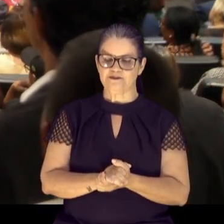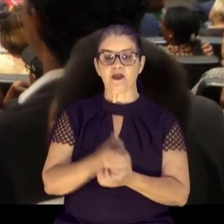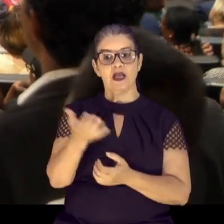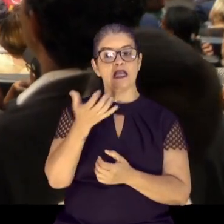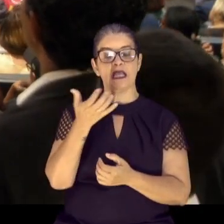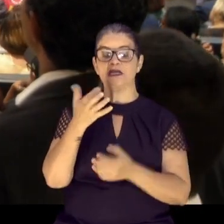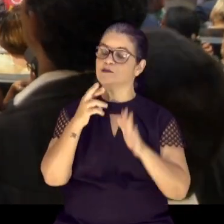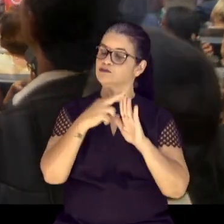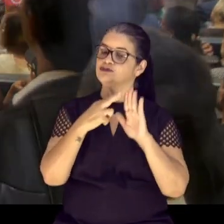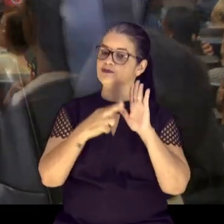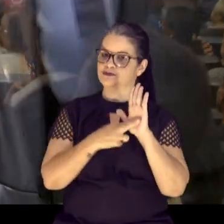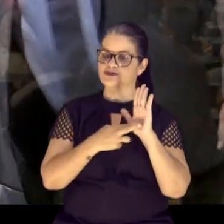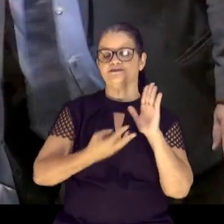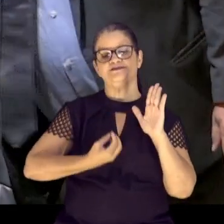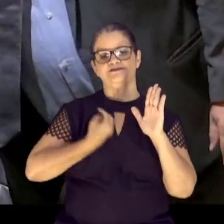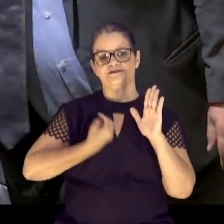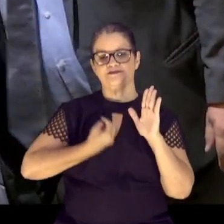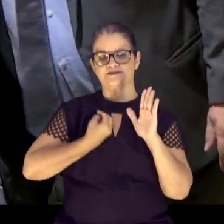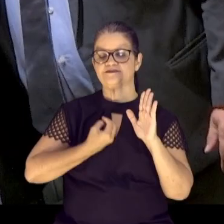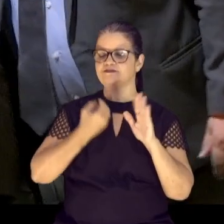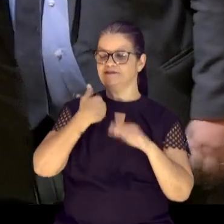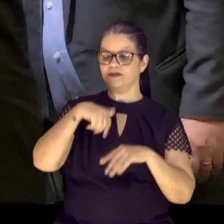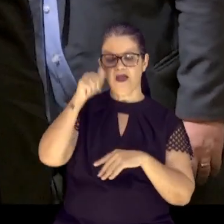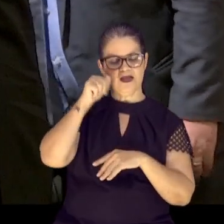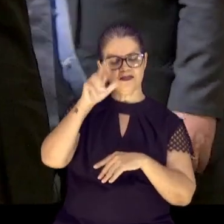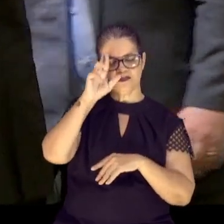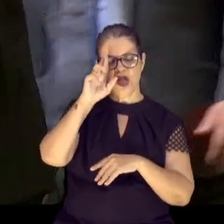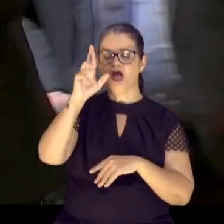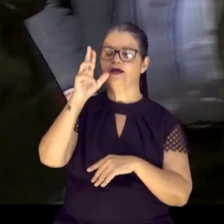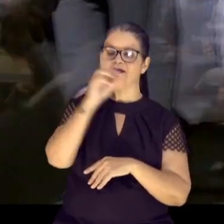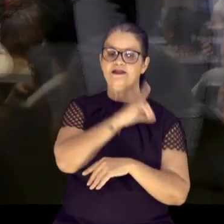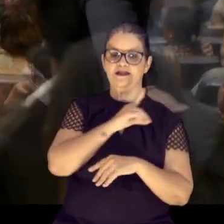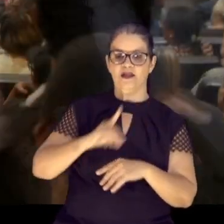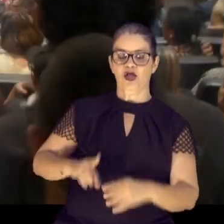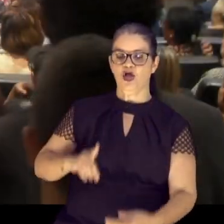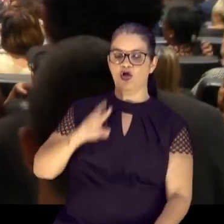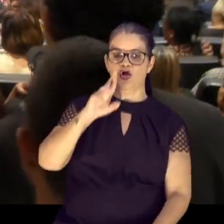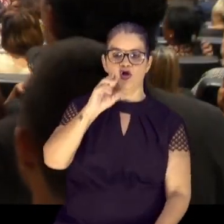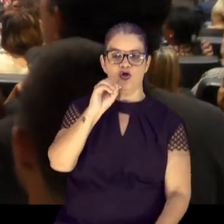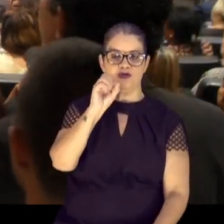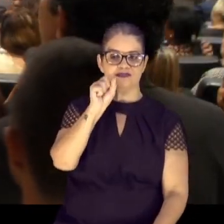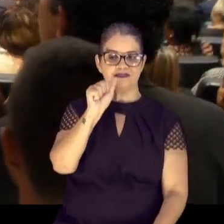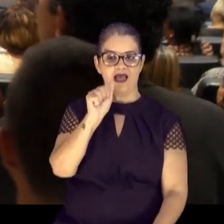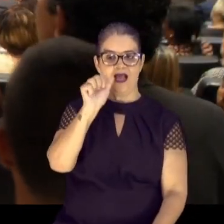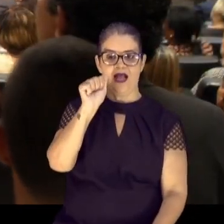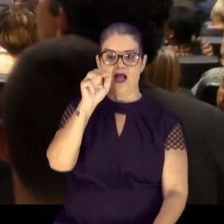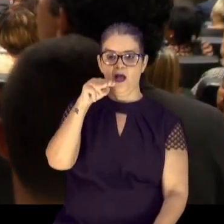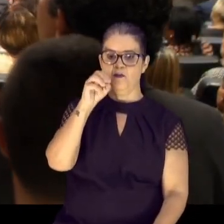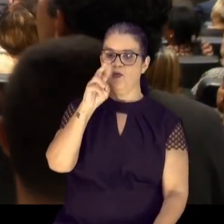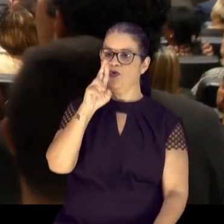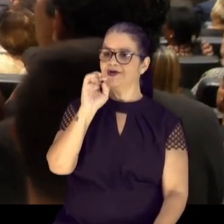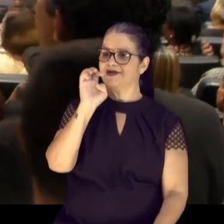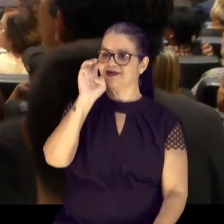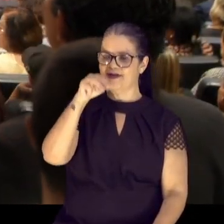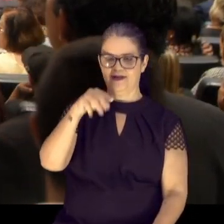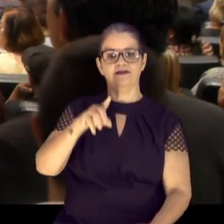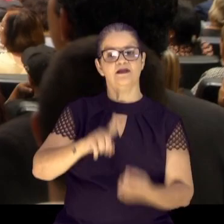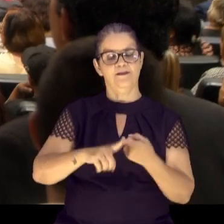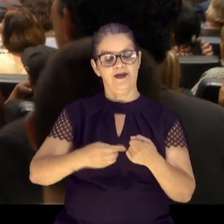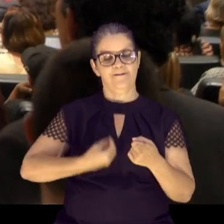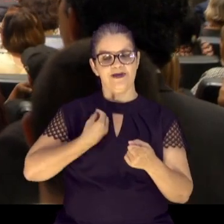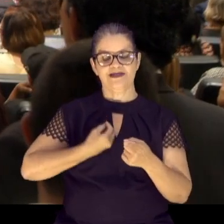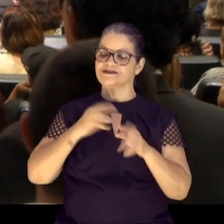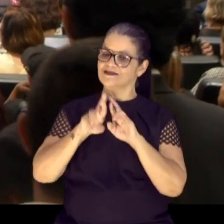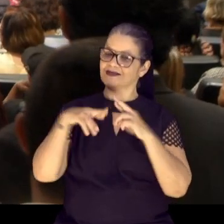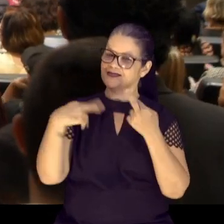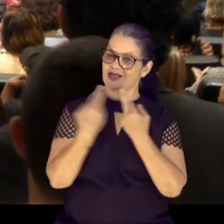Queremos registrar a presença da excelentíssima senhora deputada Rosa Amorim, também presente nesta reunião